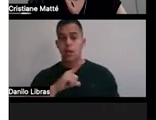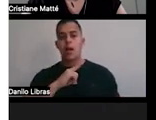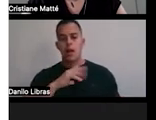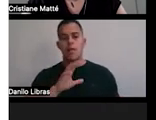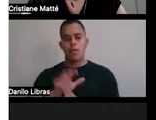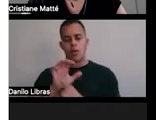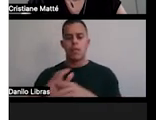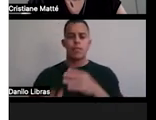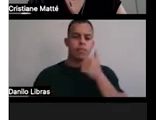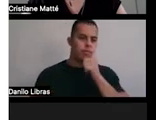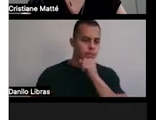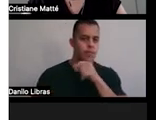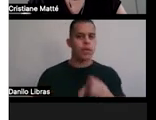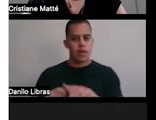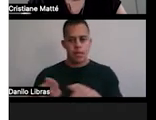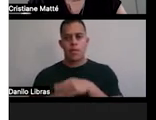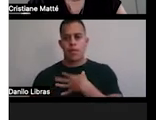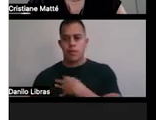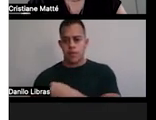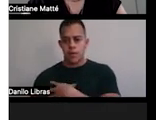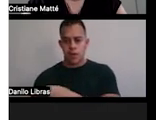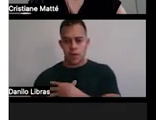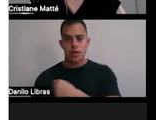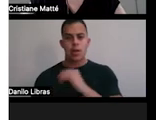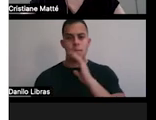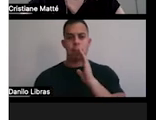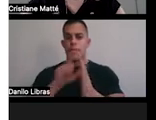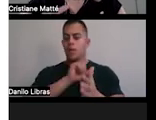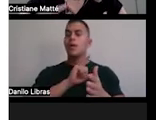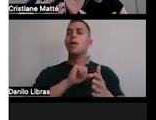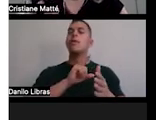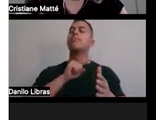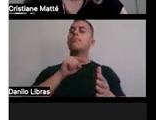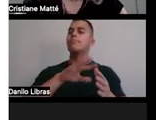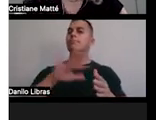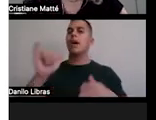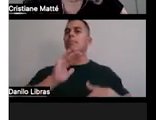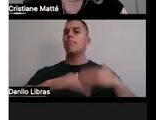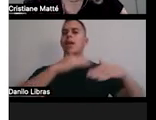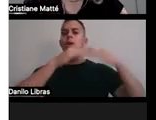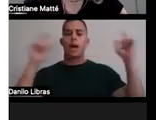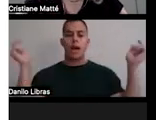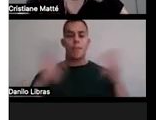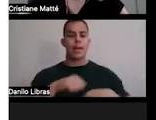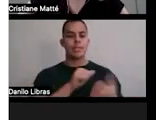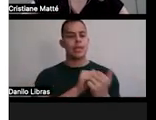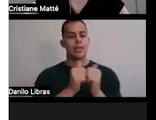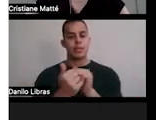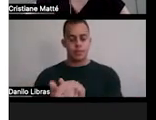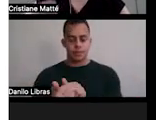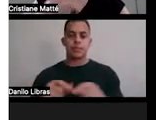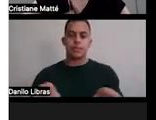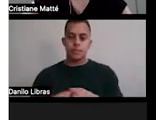na mãe quanto nos filhotes, que são muito precoces, elas vão melhorar essa capacidade adaptativa, elas